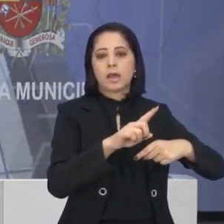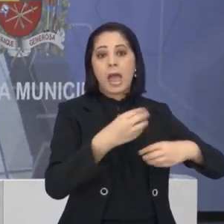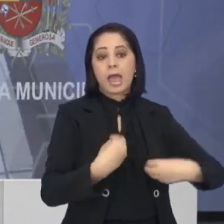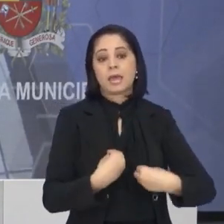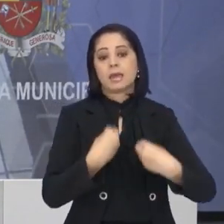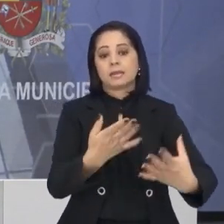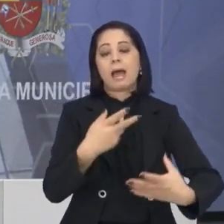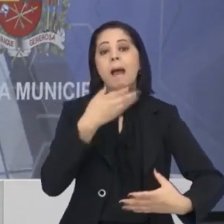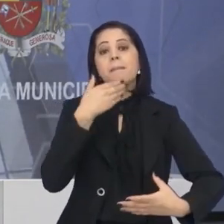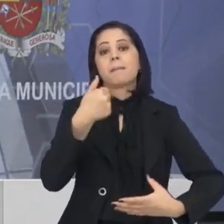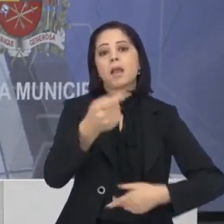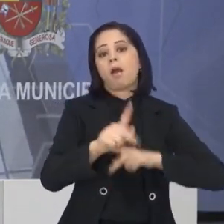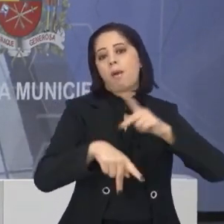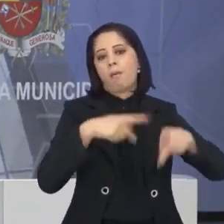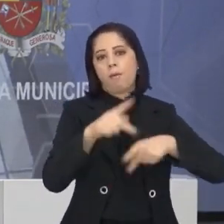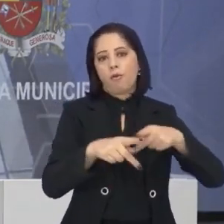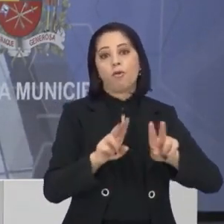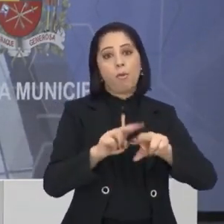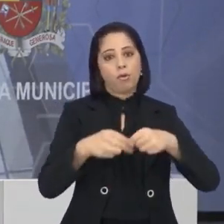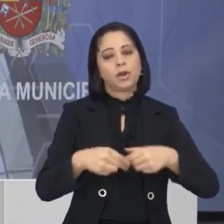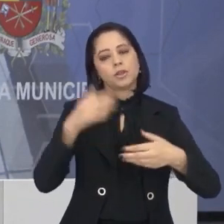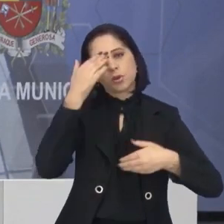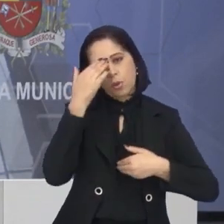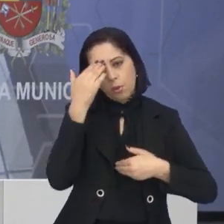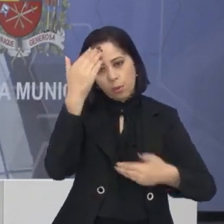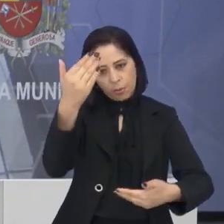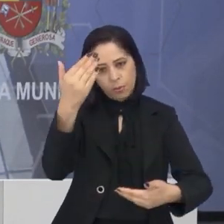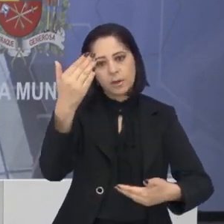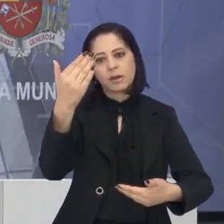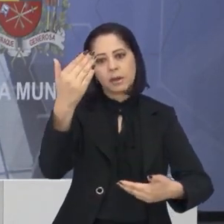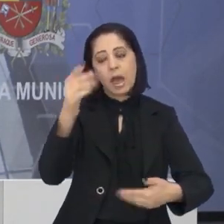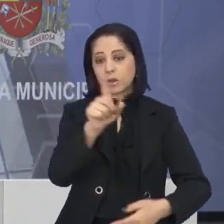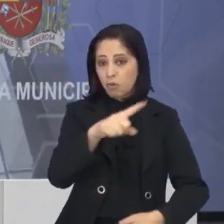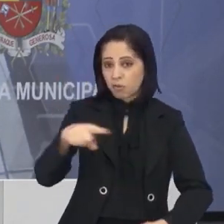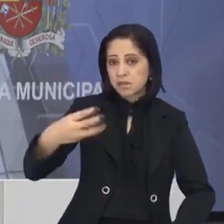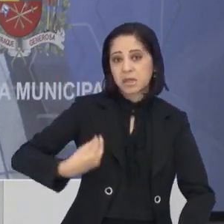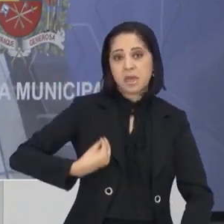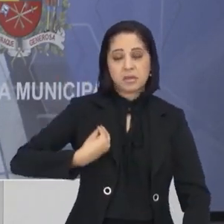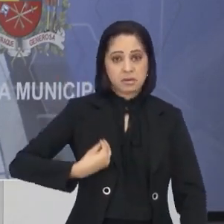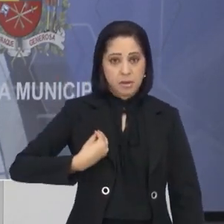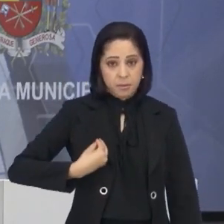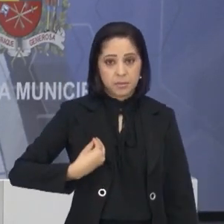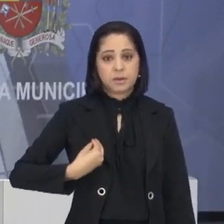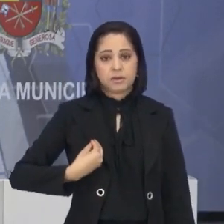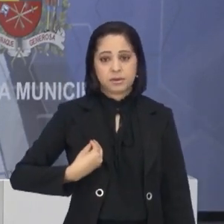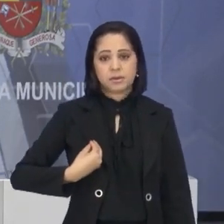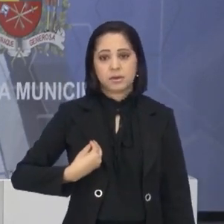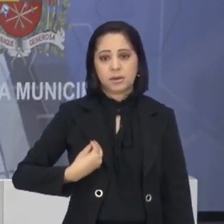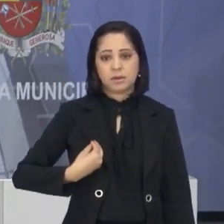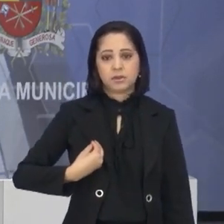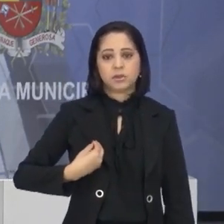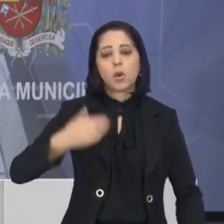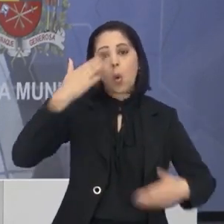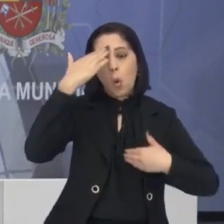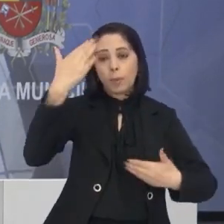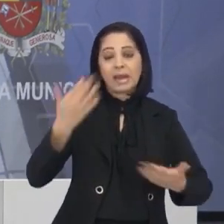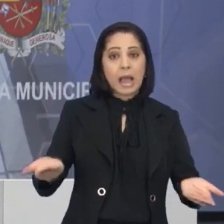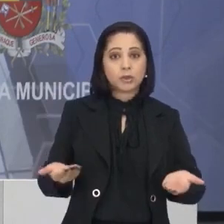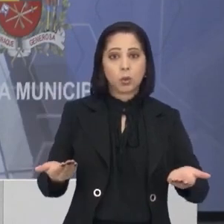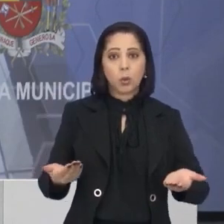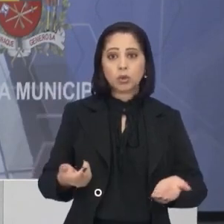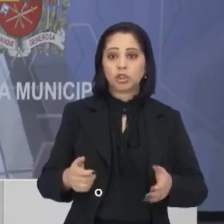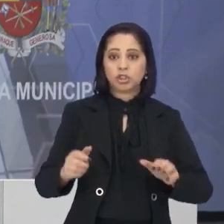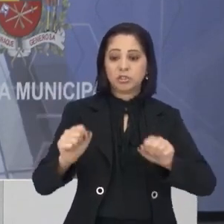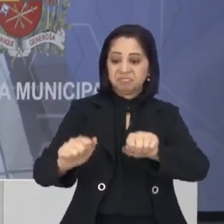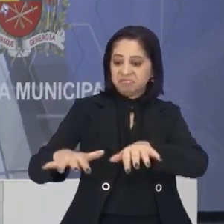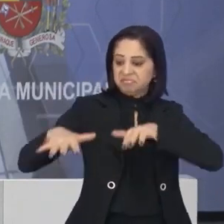instituição por isso mais uma vez em nome do nosso Presidente eu agradeço a presença de todos agradeço eh essa casa cheia né Faz tempo